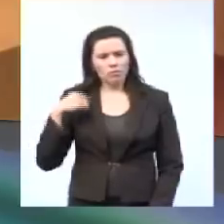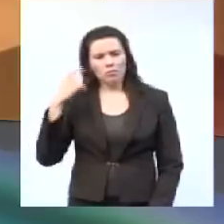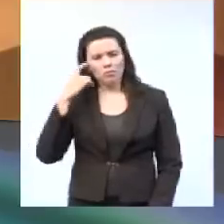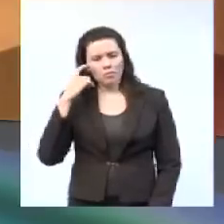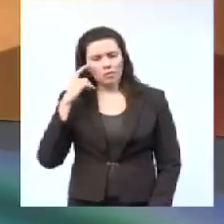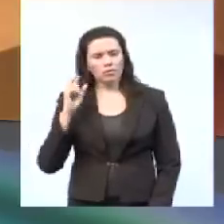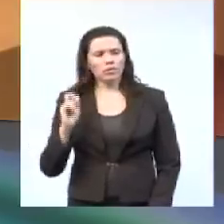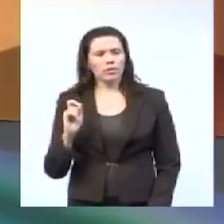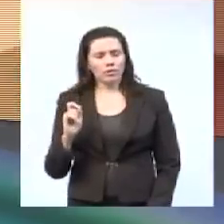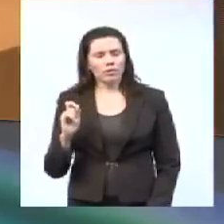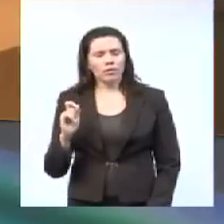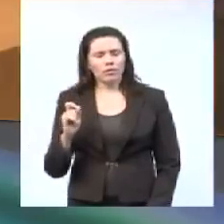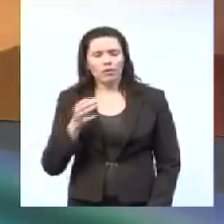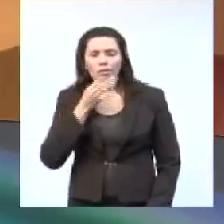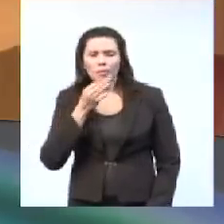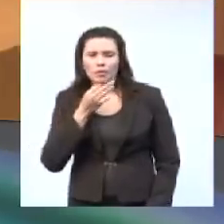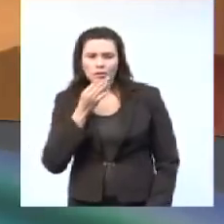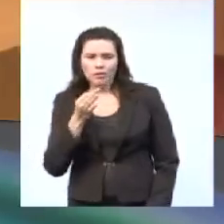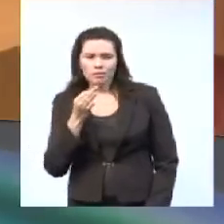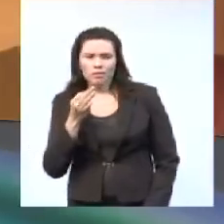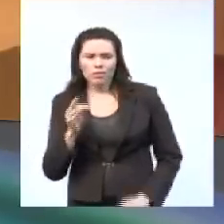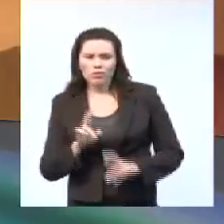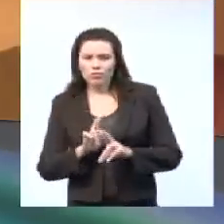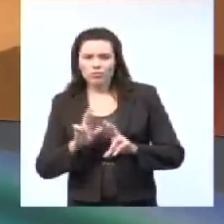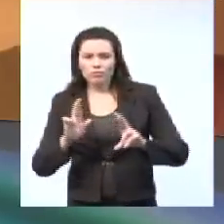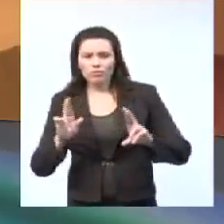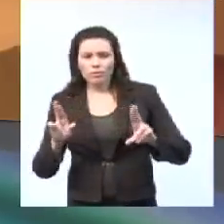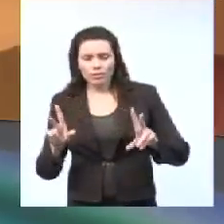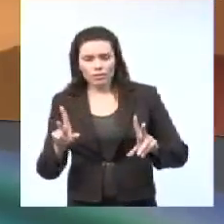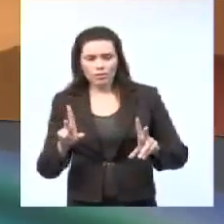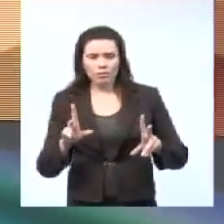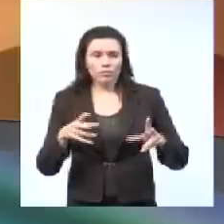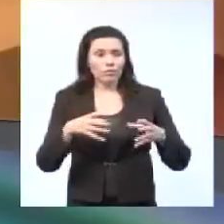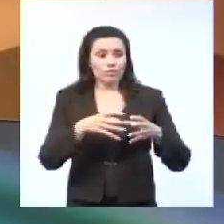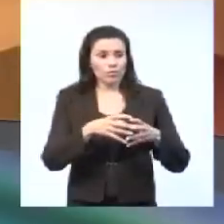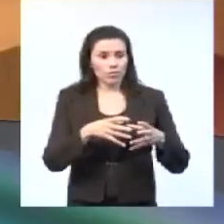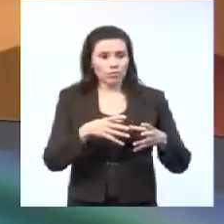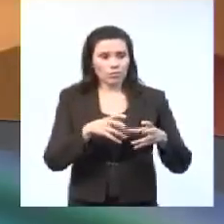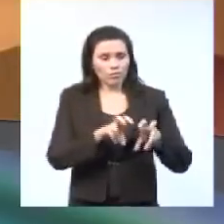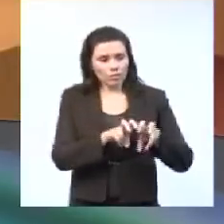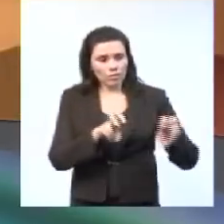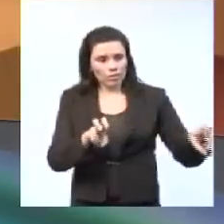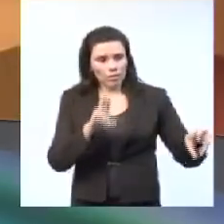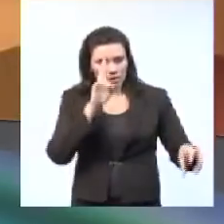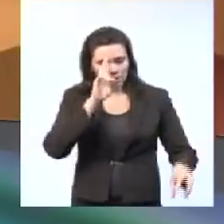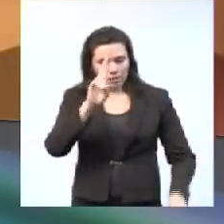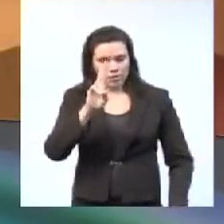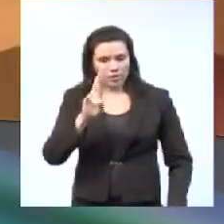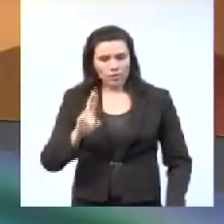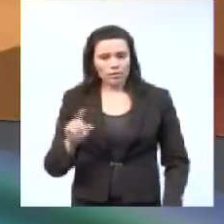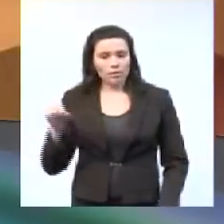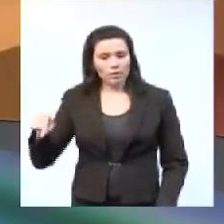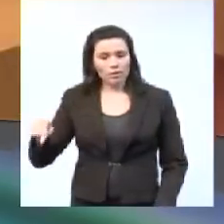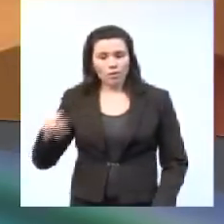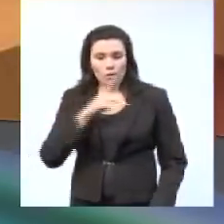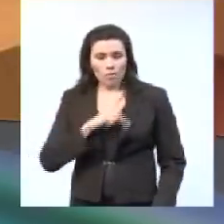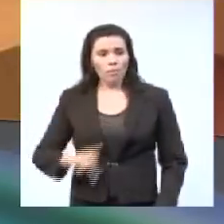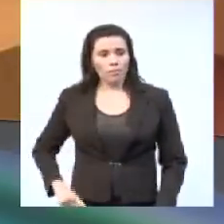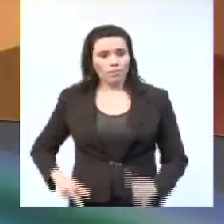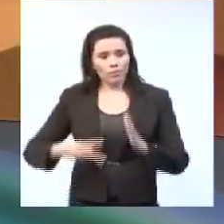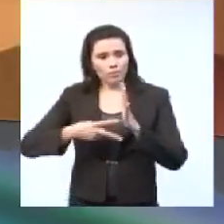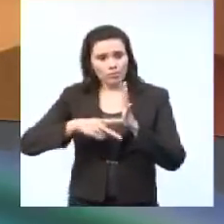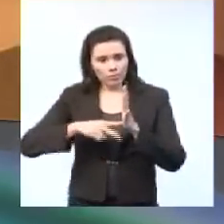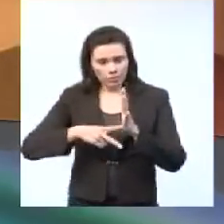momentânea, o Noleto, inclusive que é o presidente do sindicato, ele disse, inclusive colocando a sua